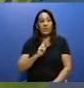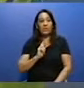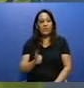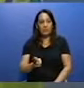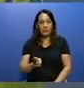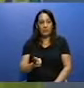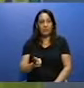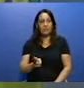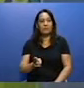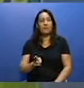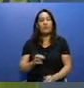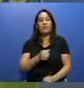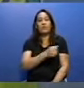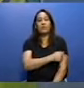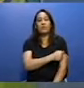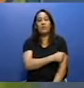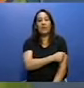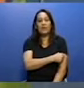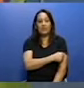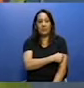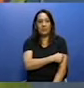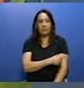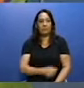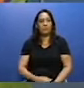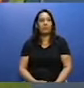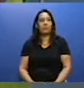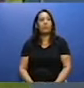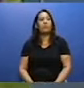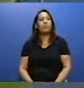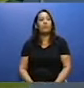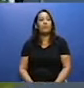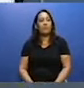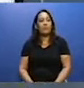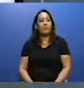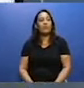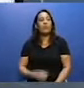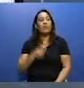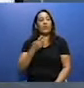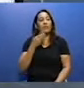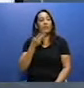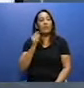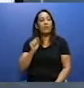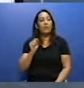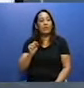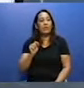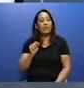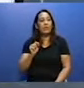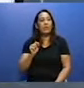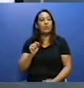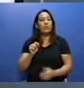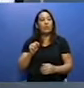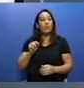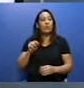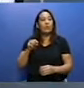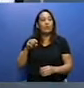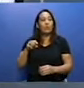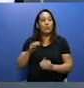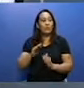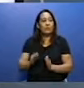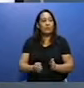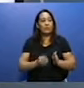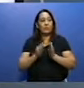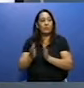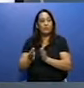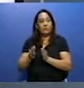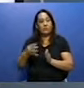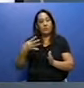Ana Clara. Vamos ver se alguém pensa como a Ana Clara. Ela falou assim: o motivo vai de